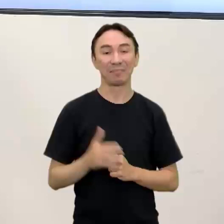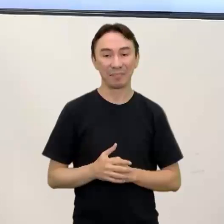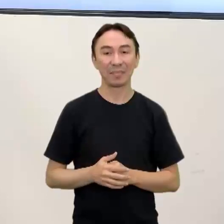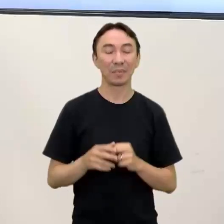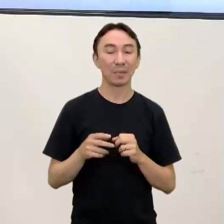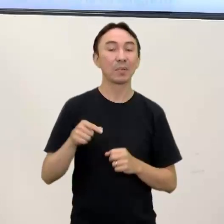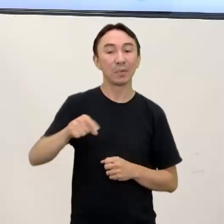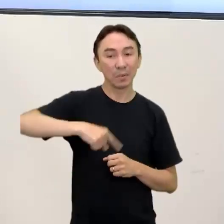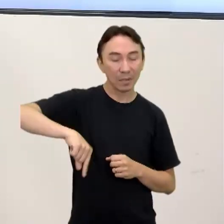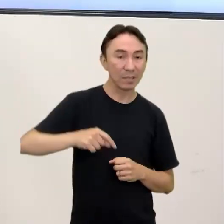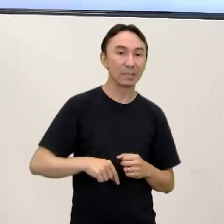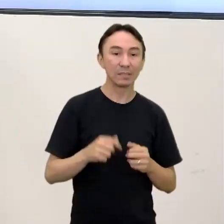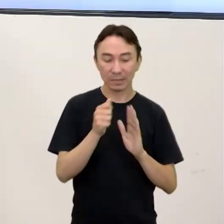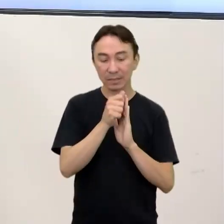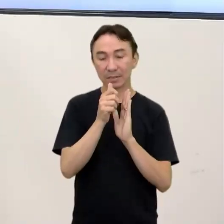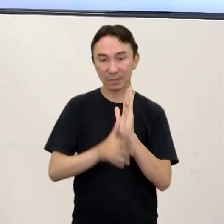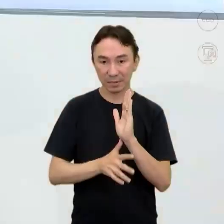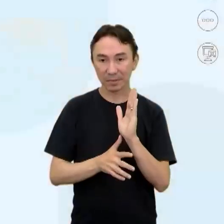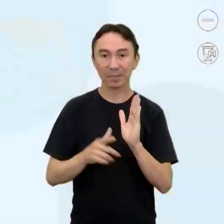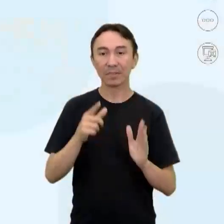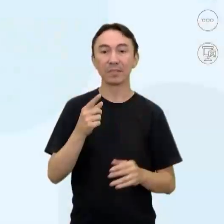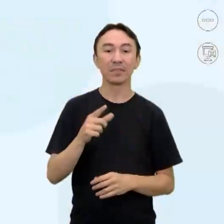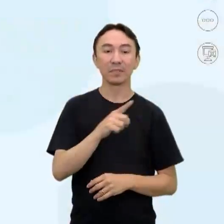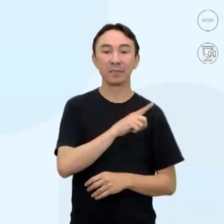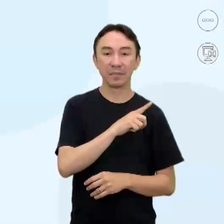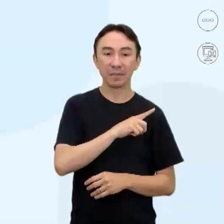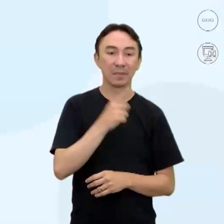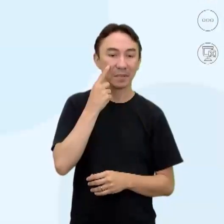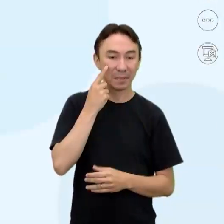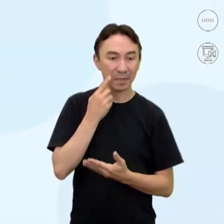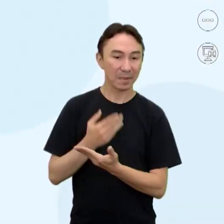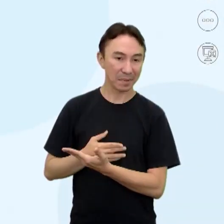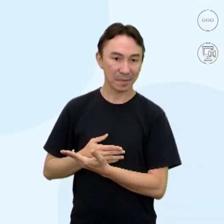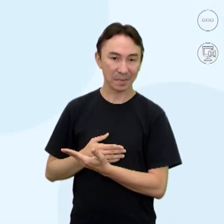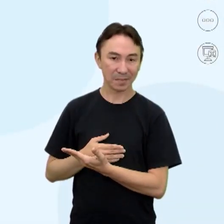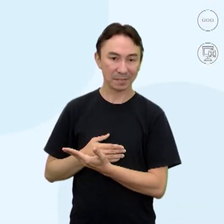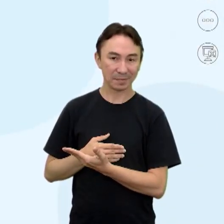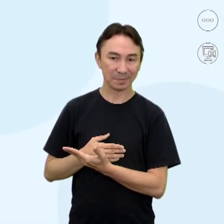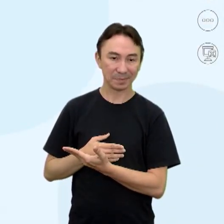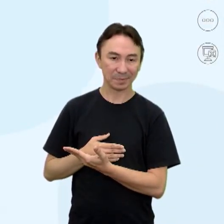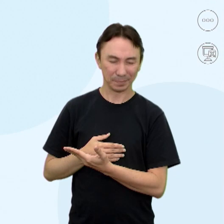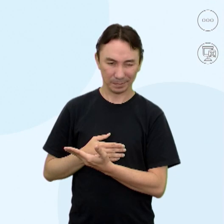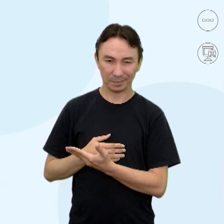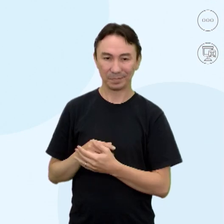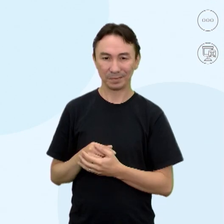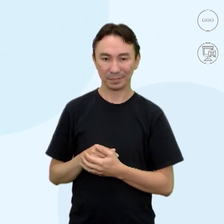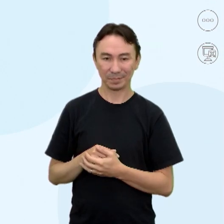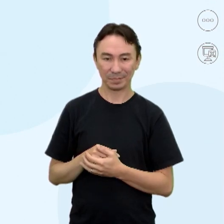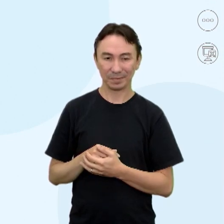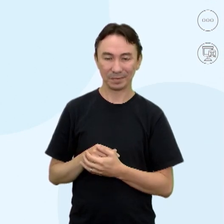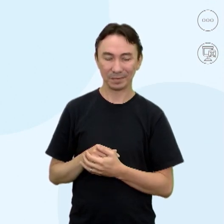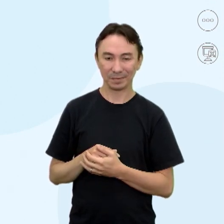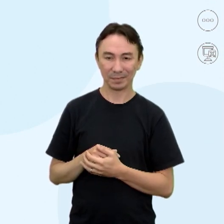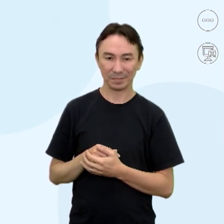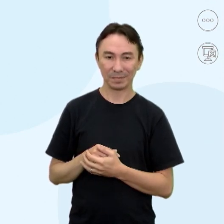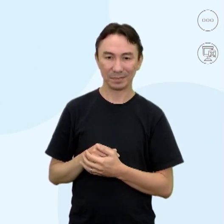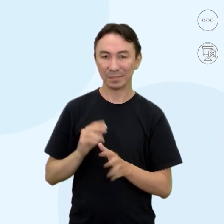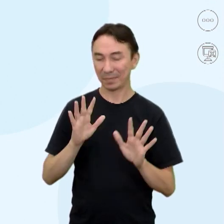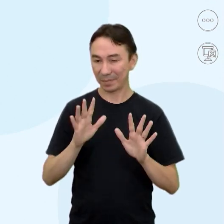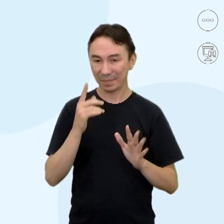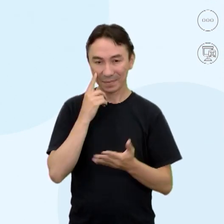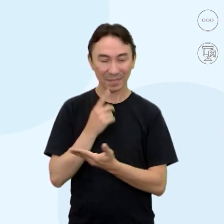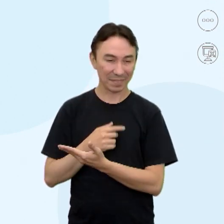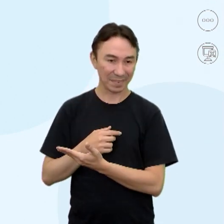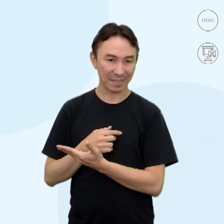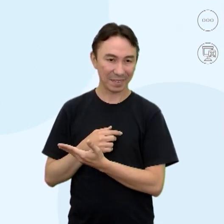continuando a nossa atividade, vamos para a letra B. Olha lá. Considere letra B não, desculpa, vamos mudar aqui um pouquinho